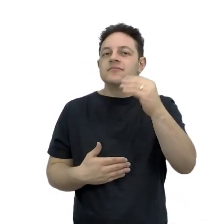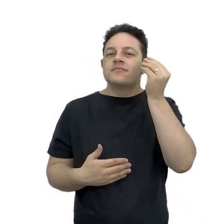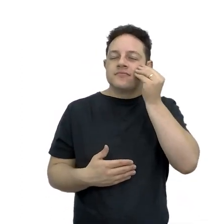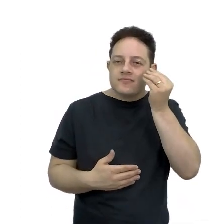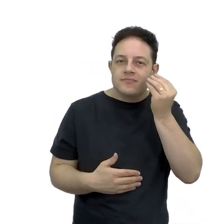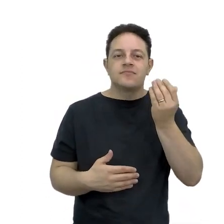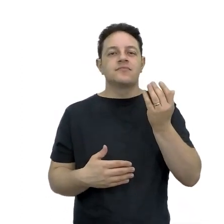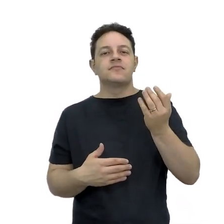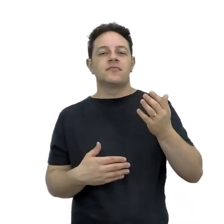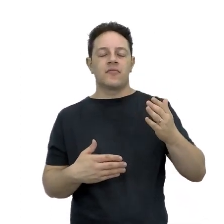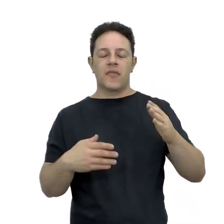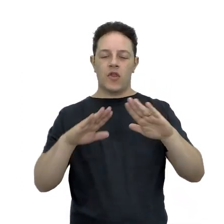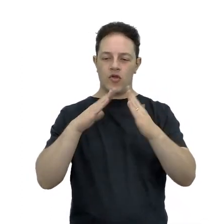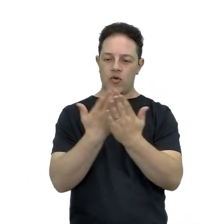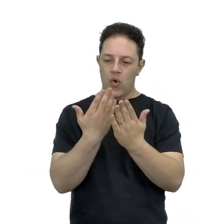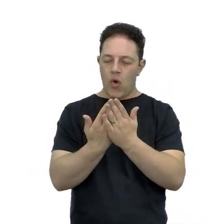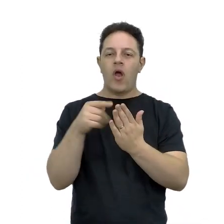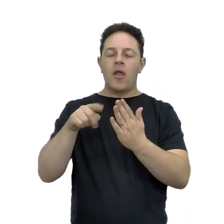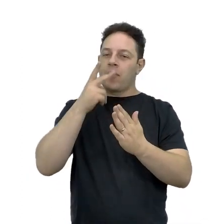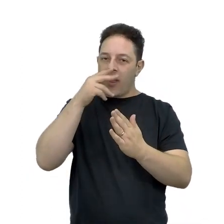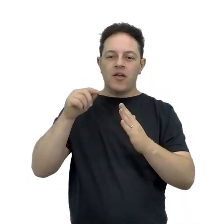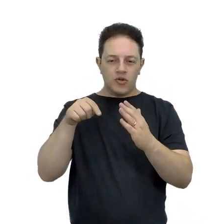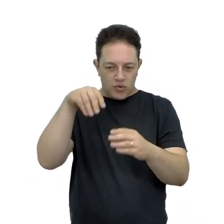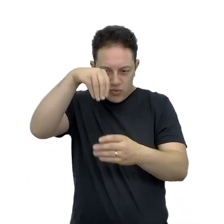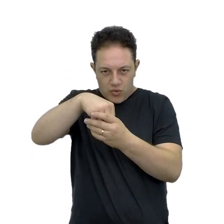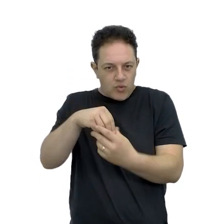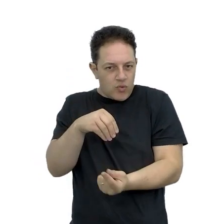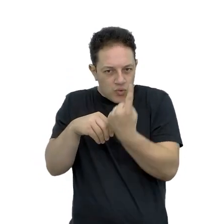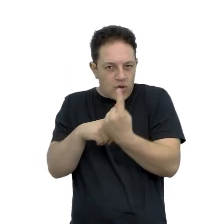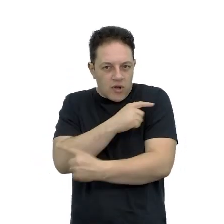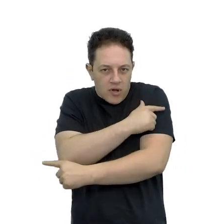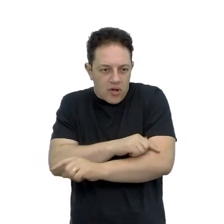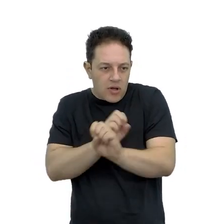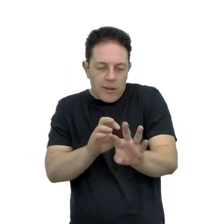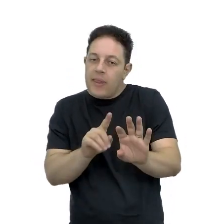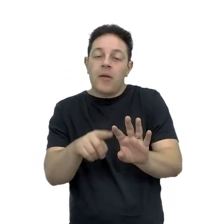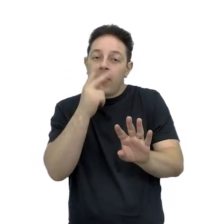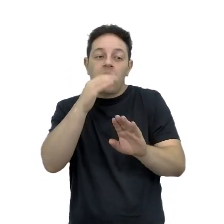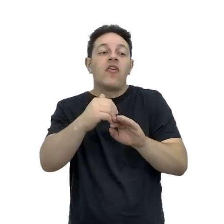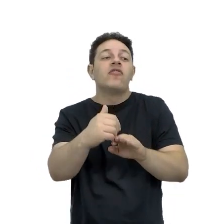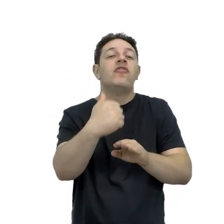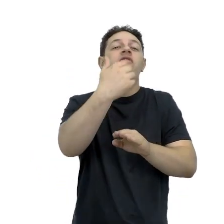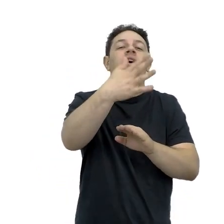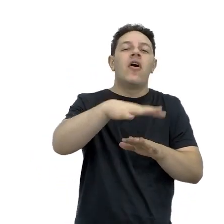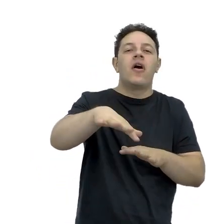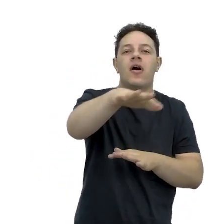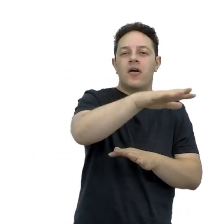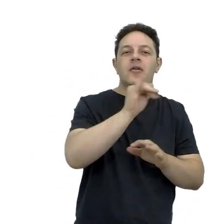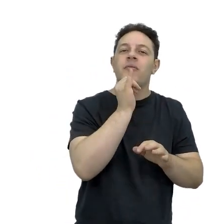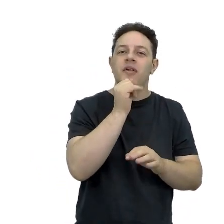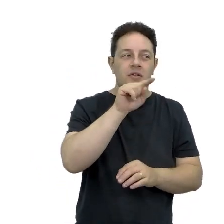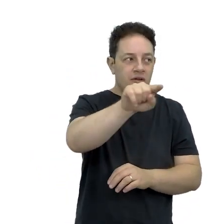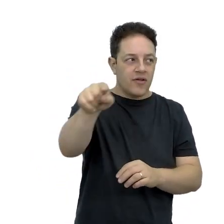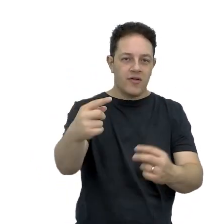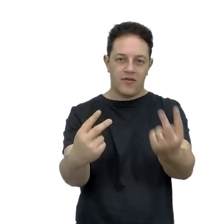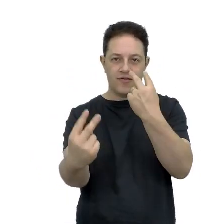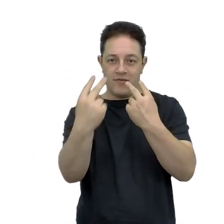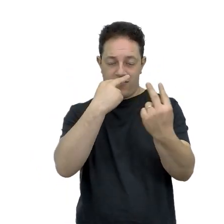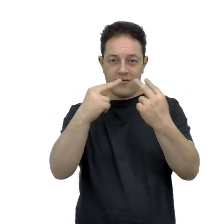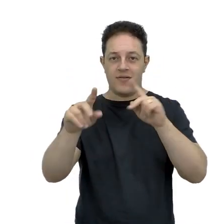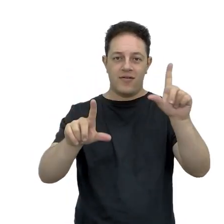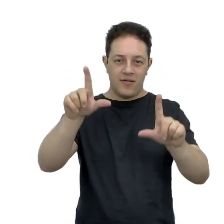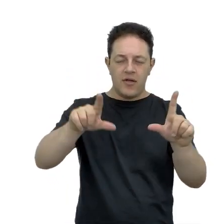ultrapassar os muros da escola? Tenho certeza que vocês aí do outro lado da tela conseguem